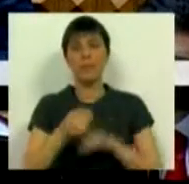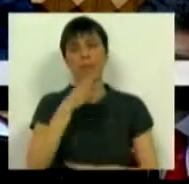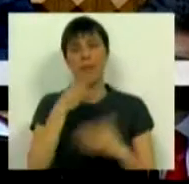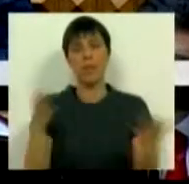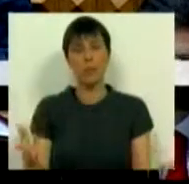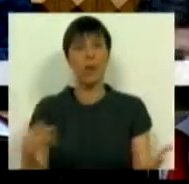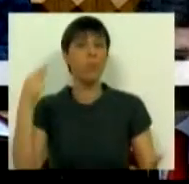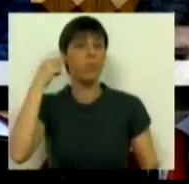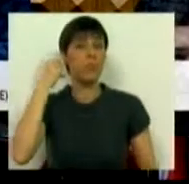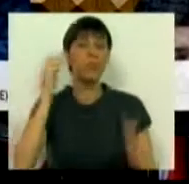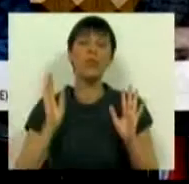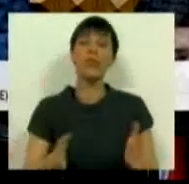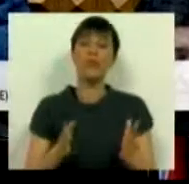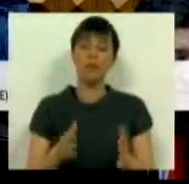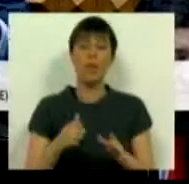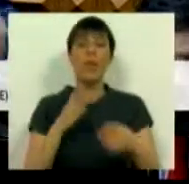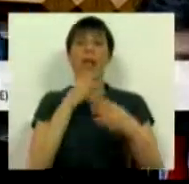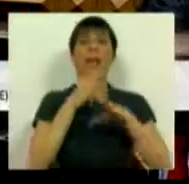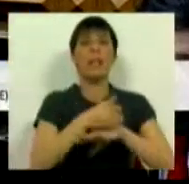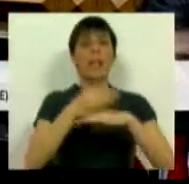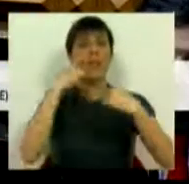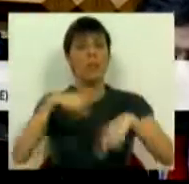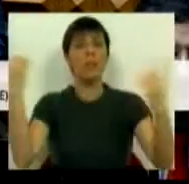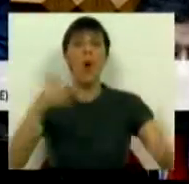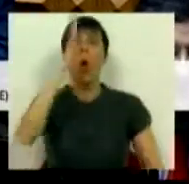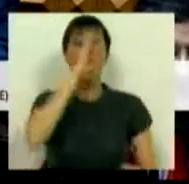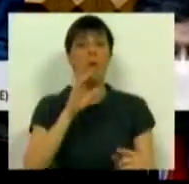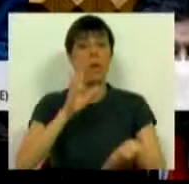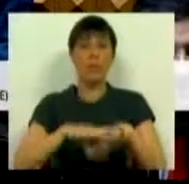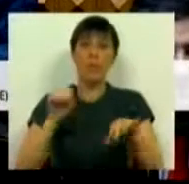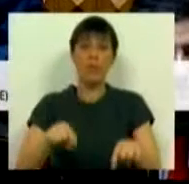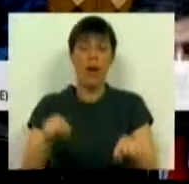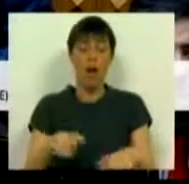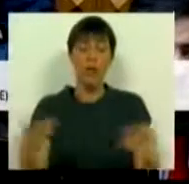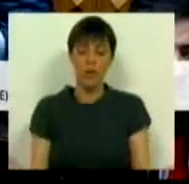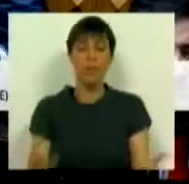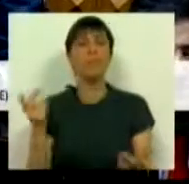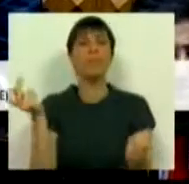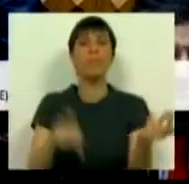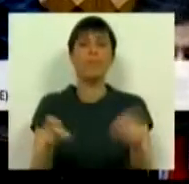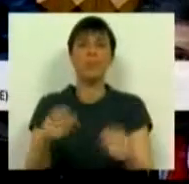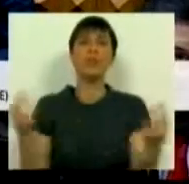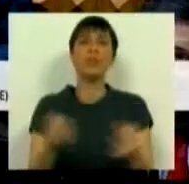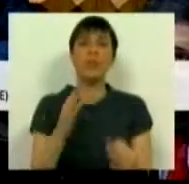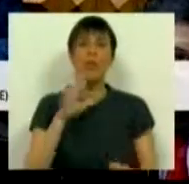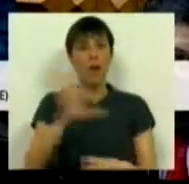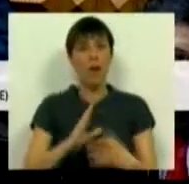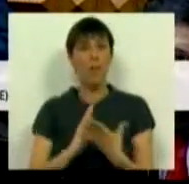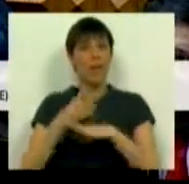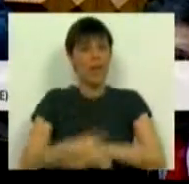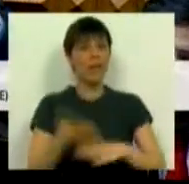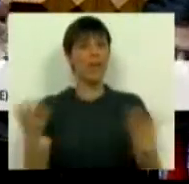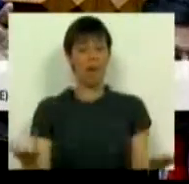Deputada, como se tem ouvido das intervenções públicas do Governo a este propósito, e como decorreu da